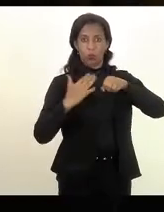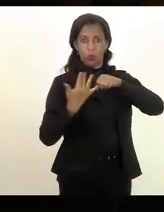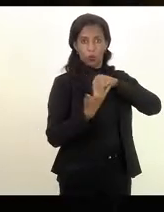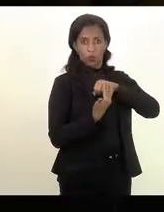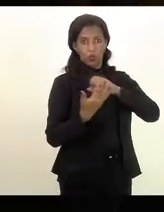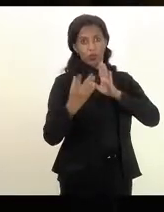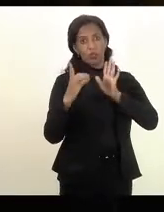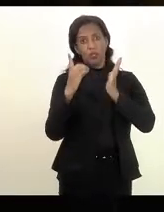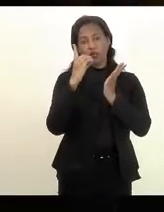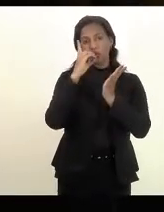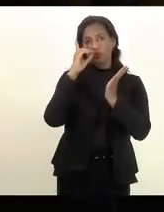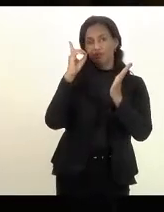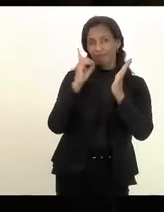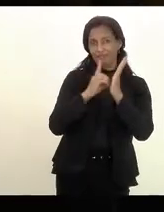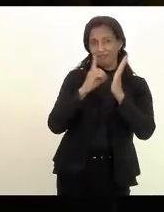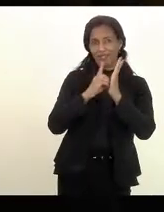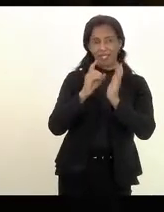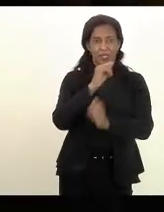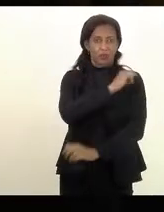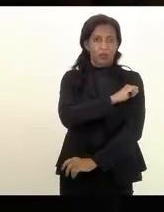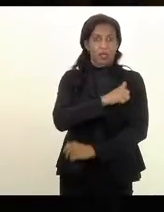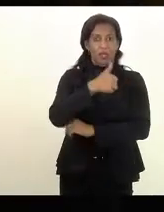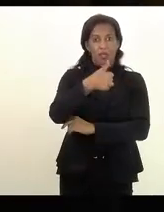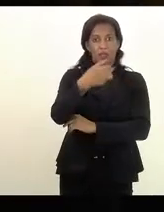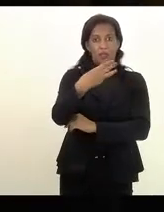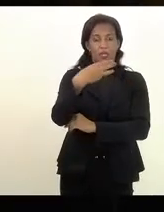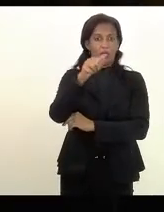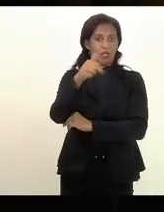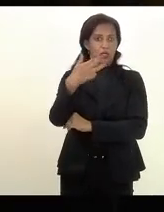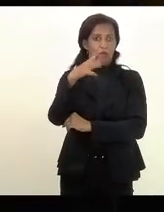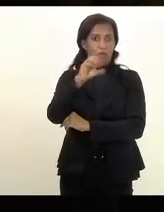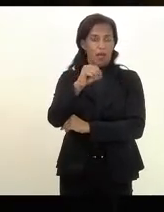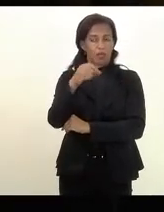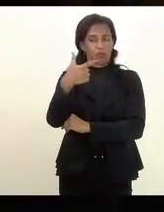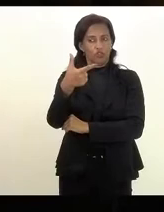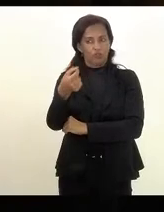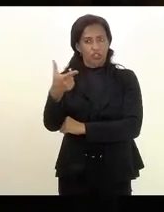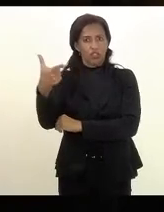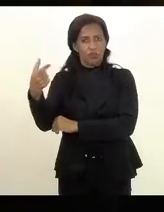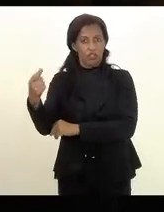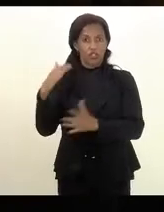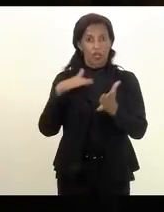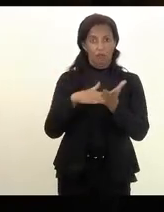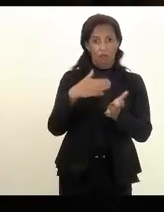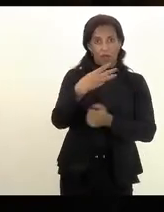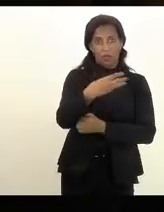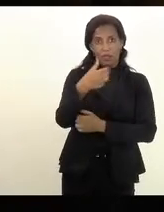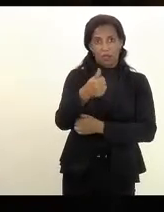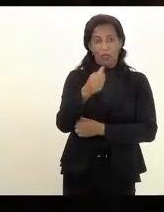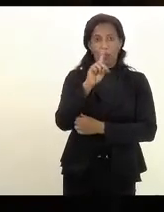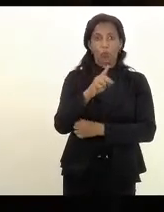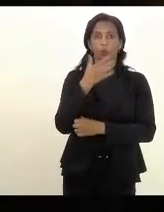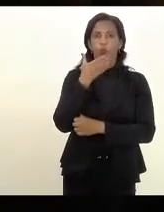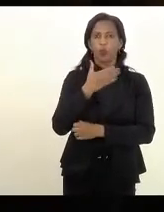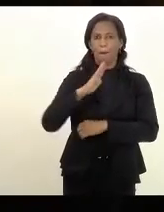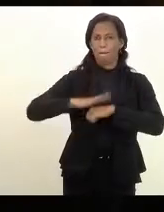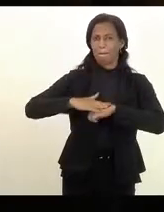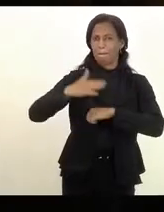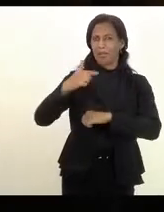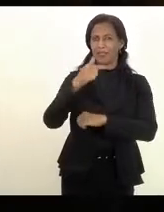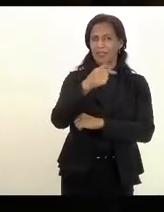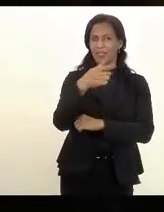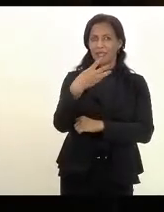decreto do Rio de Janeiro de 13 de março de 2020 até o último dia 31 de dezembro mais de